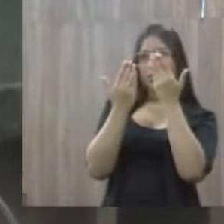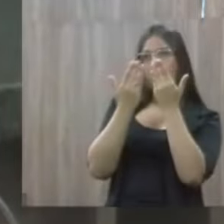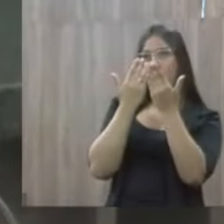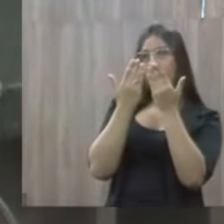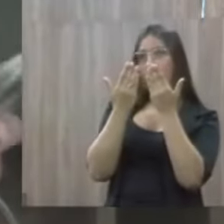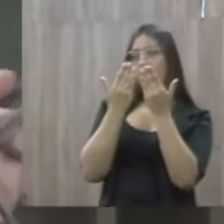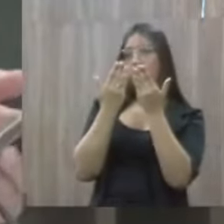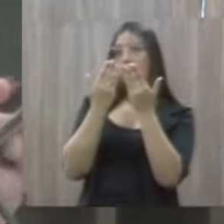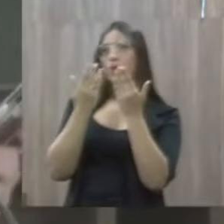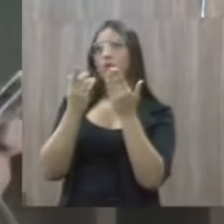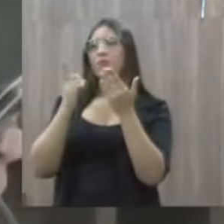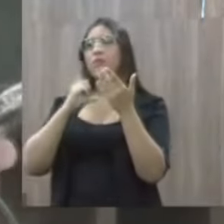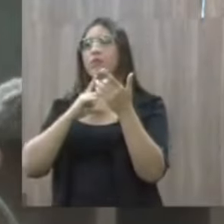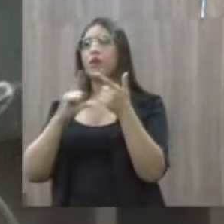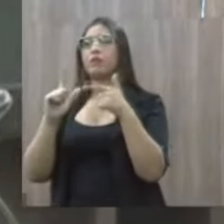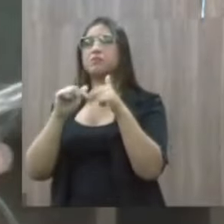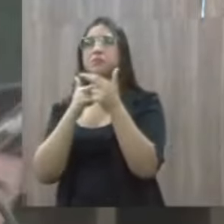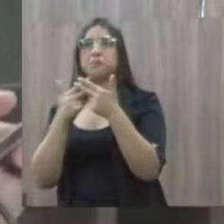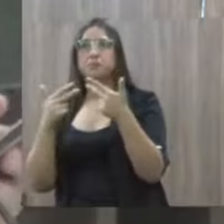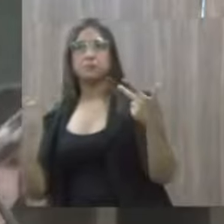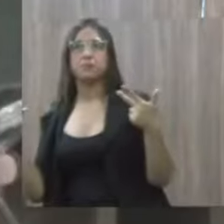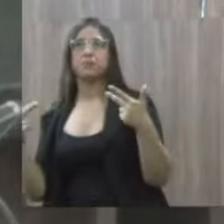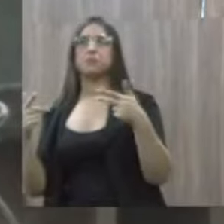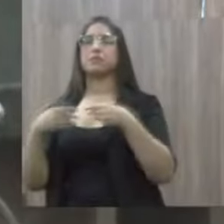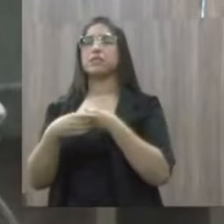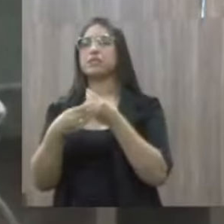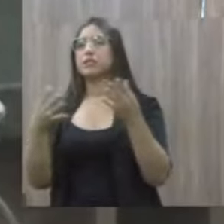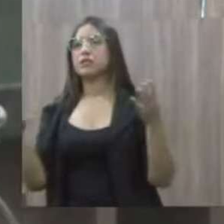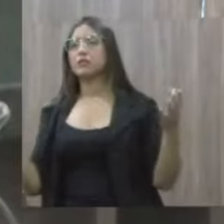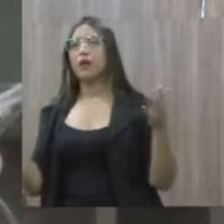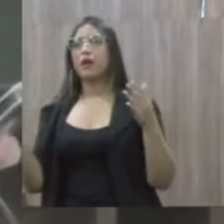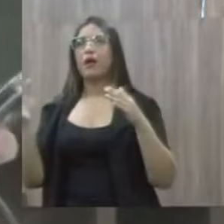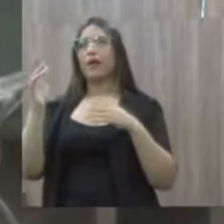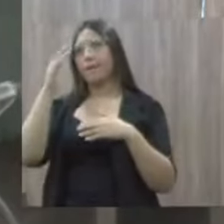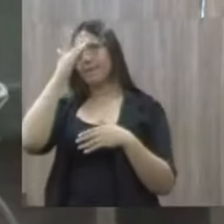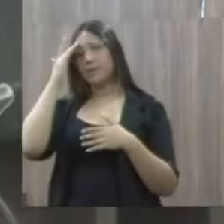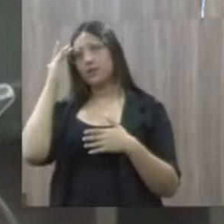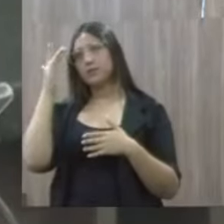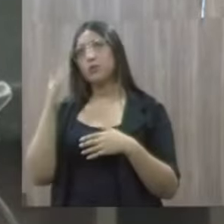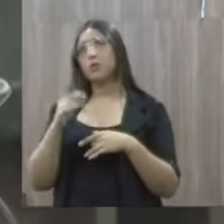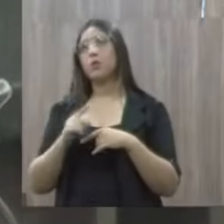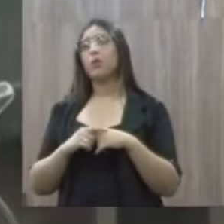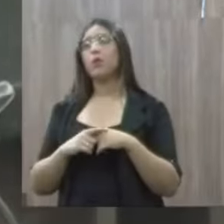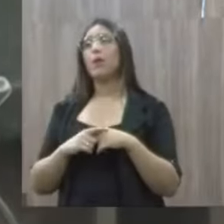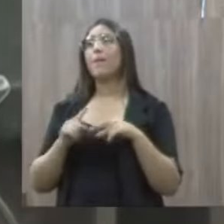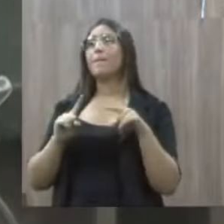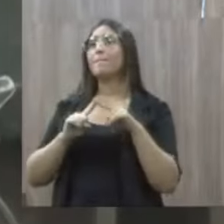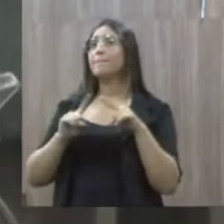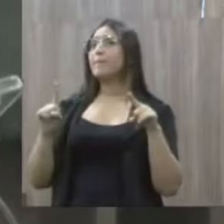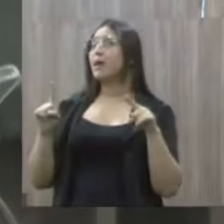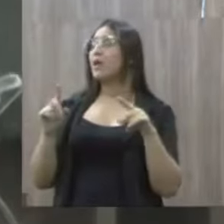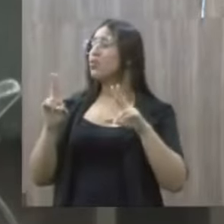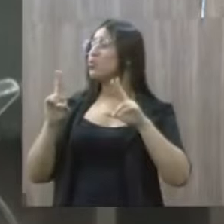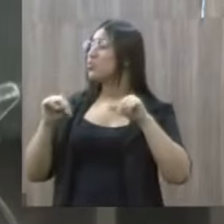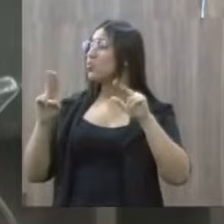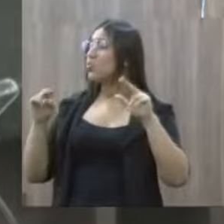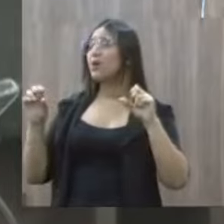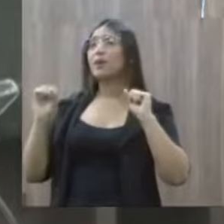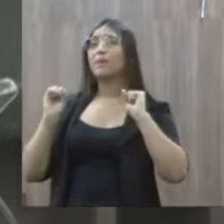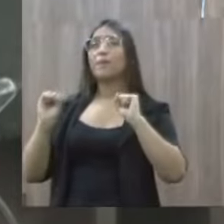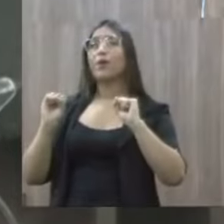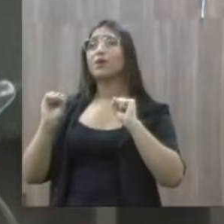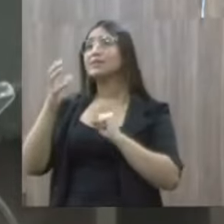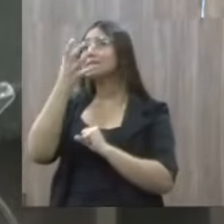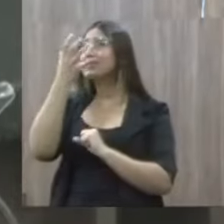de todas as matérias que estão disponíveis, inclusive a nível de saúde, mas nós nunca podemos nos